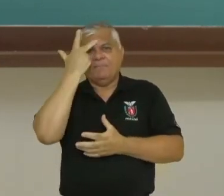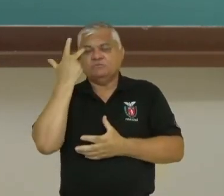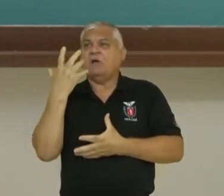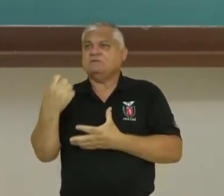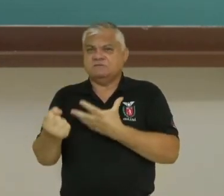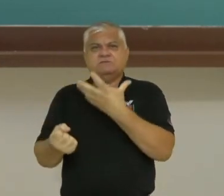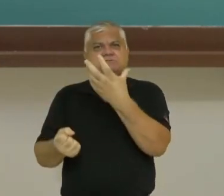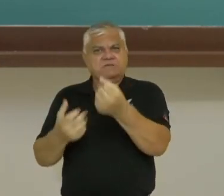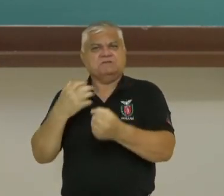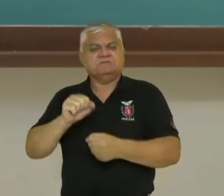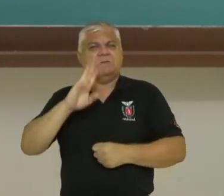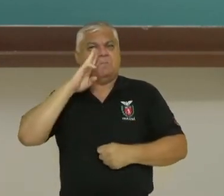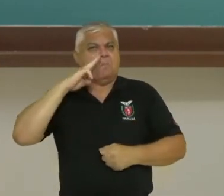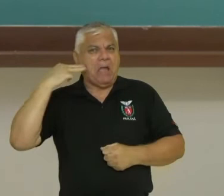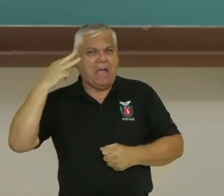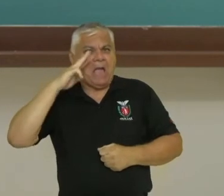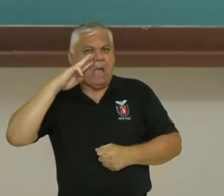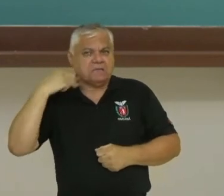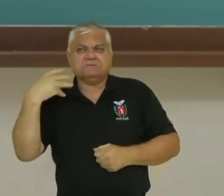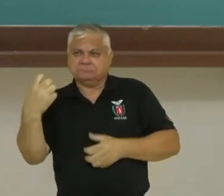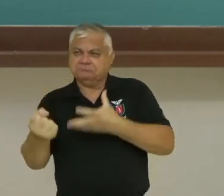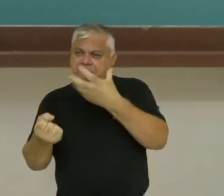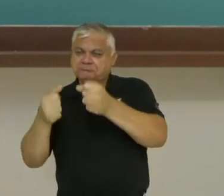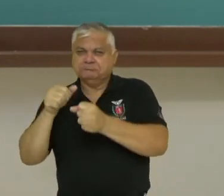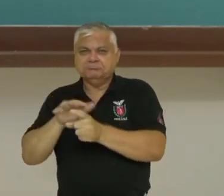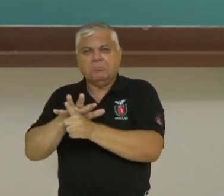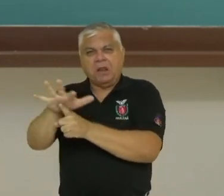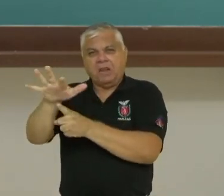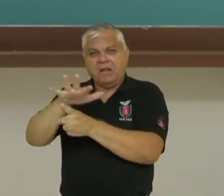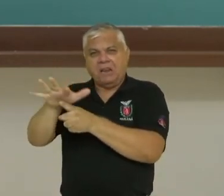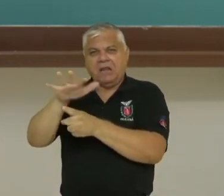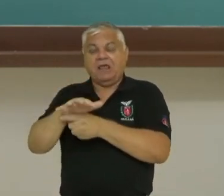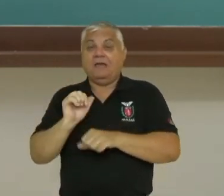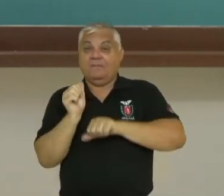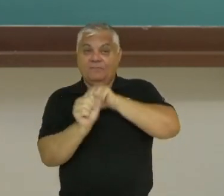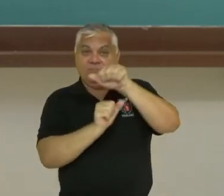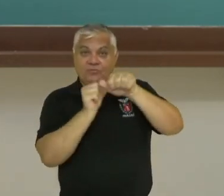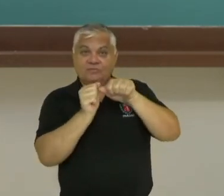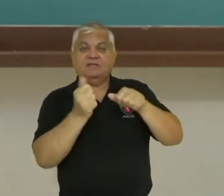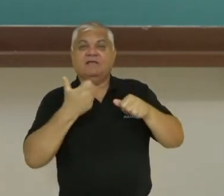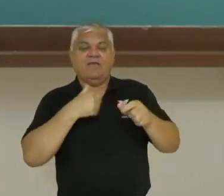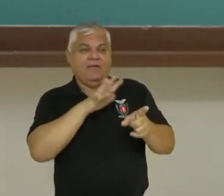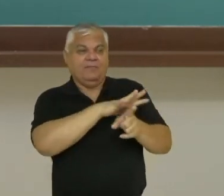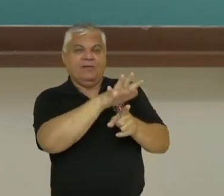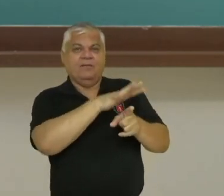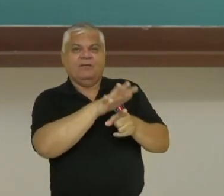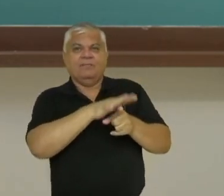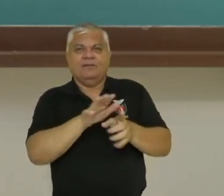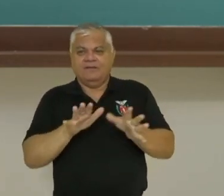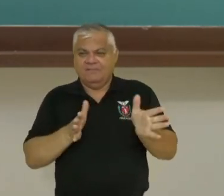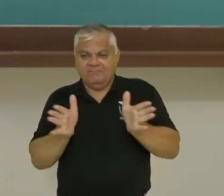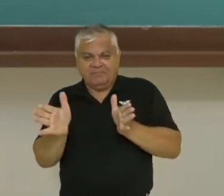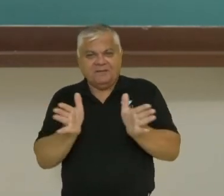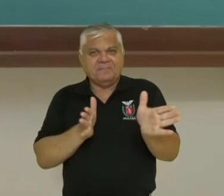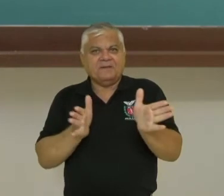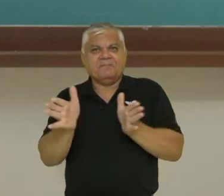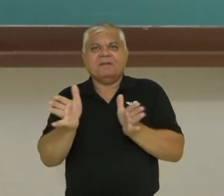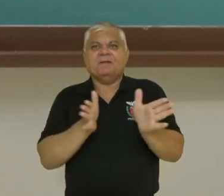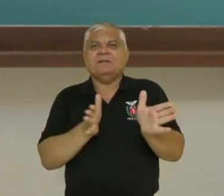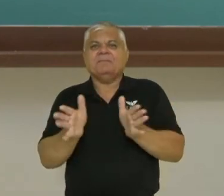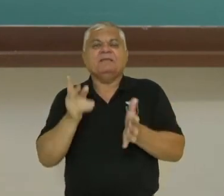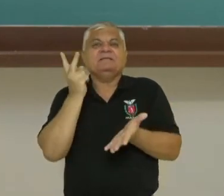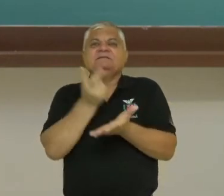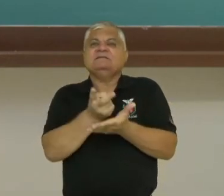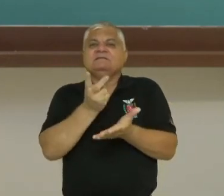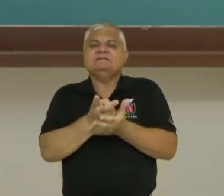mais o marxismo, aqueles que defendem algumas mudanças, e sempre essas correntes acabam